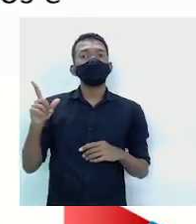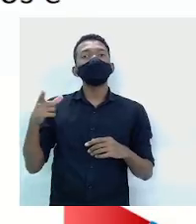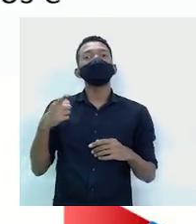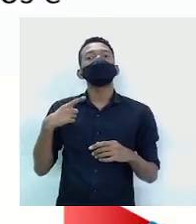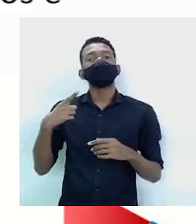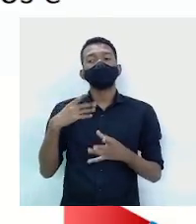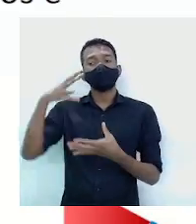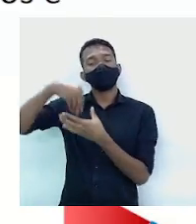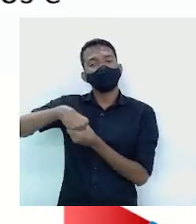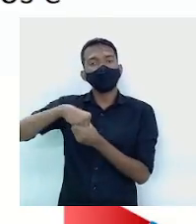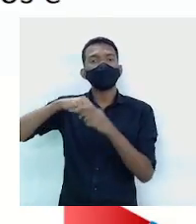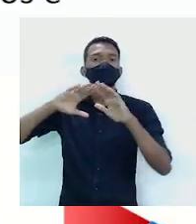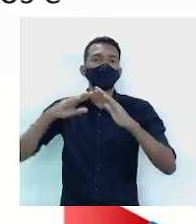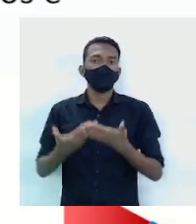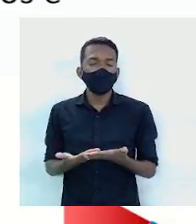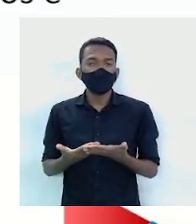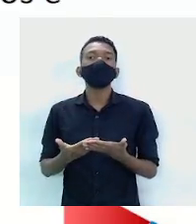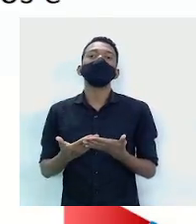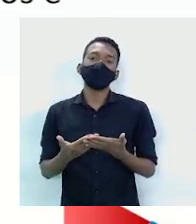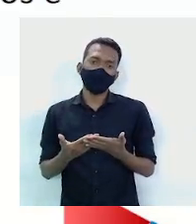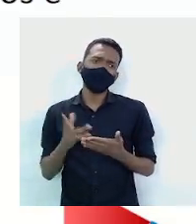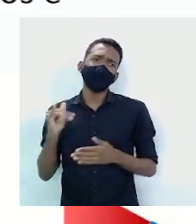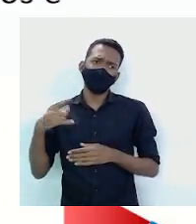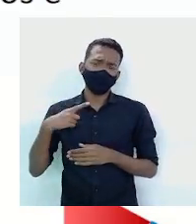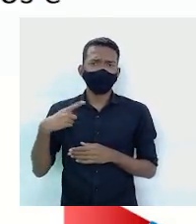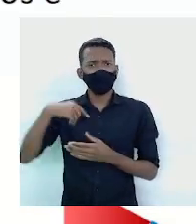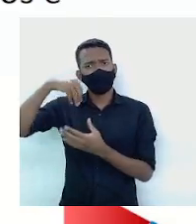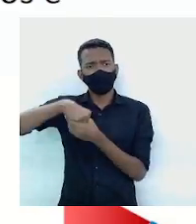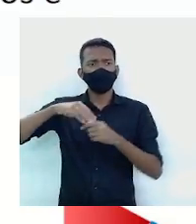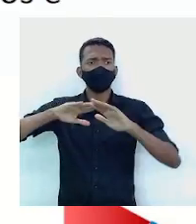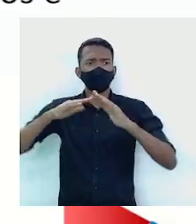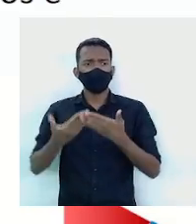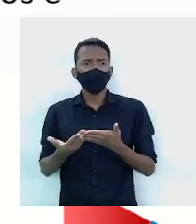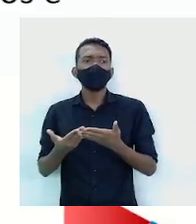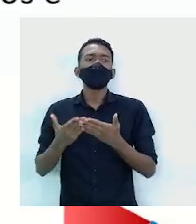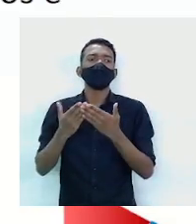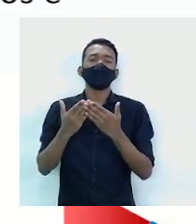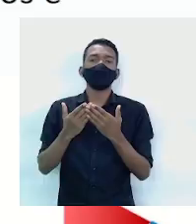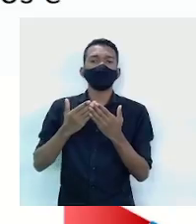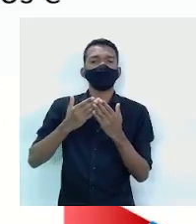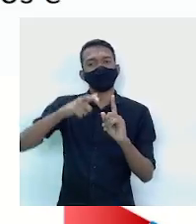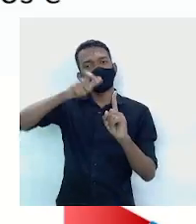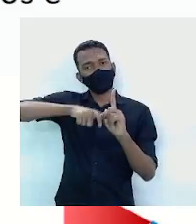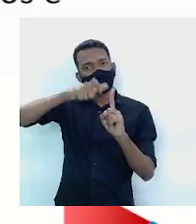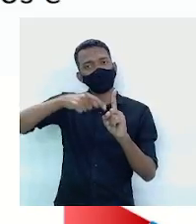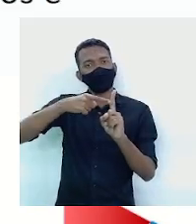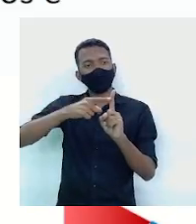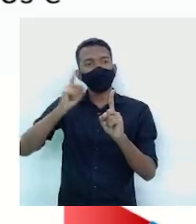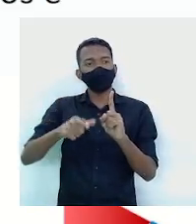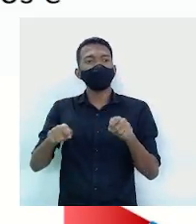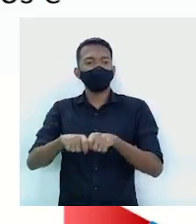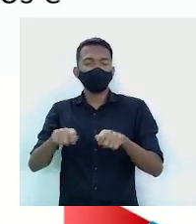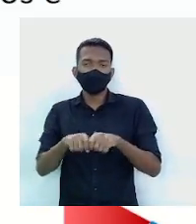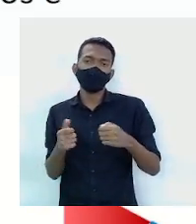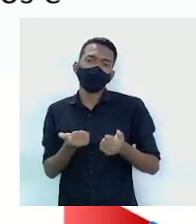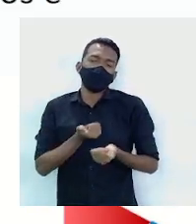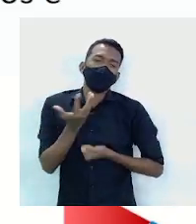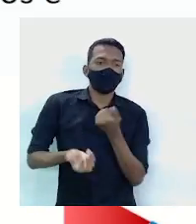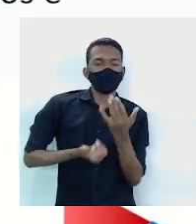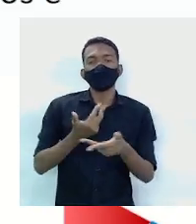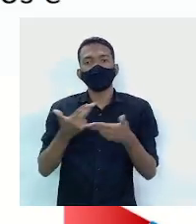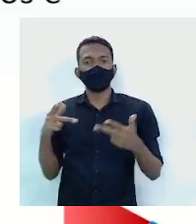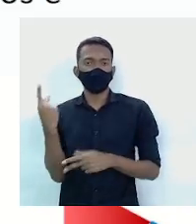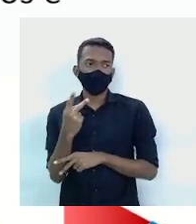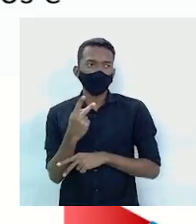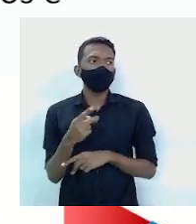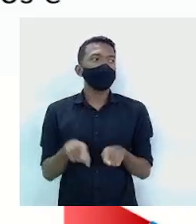de uma escola. Então vai ter ali dentro da escola, né, o ator encenando as suas cenas, enfim,